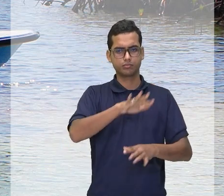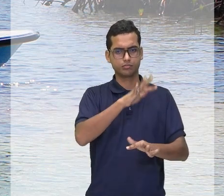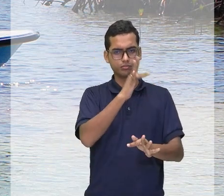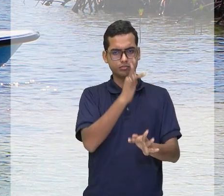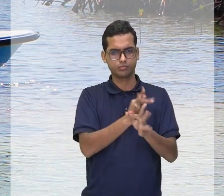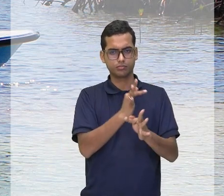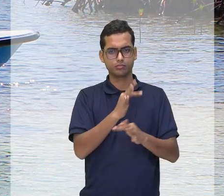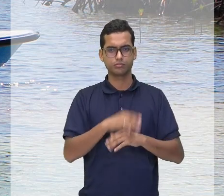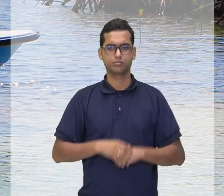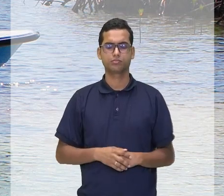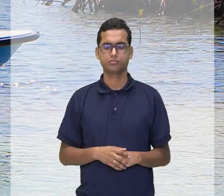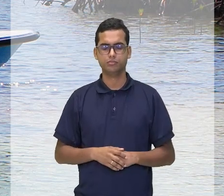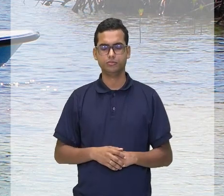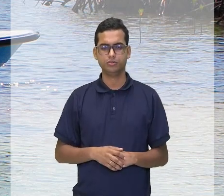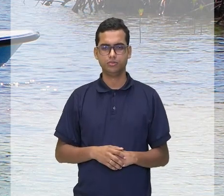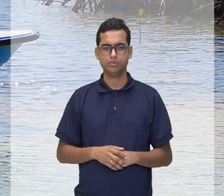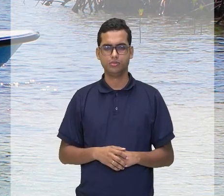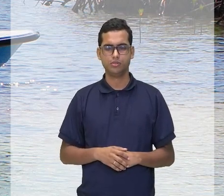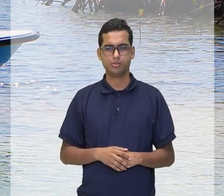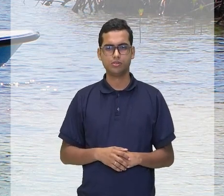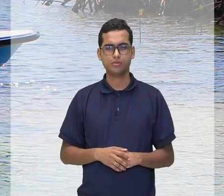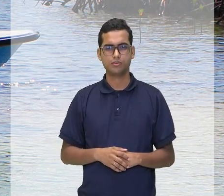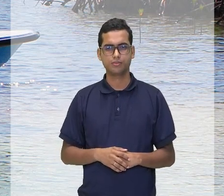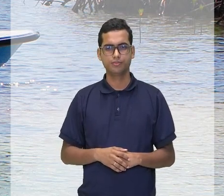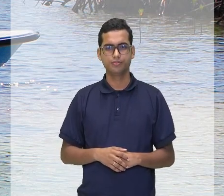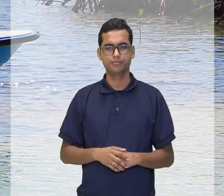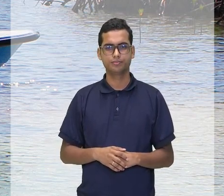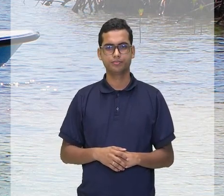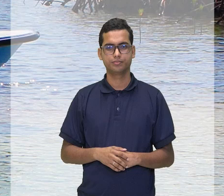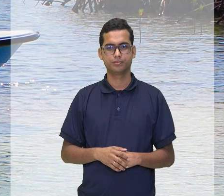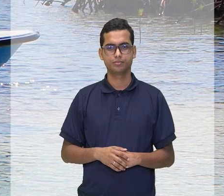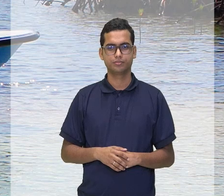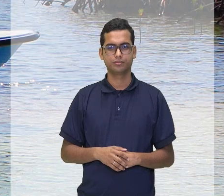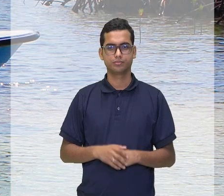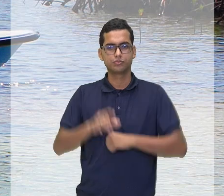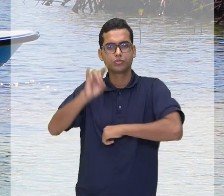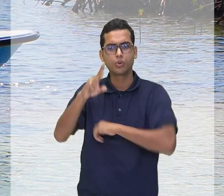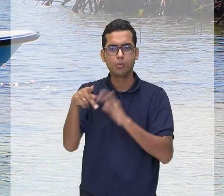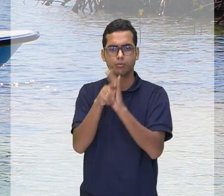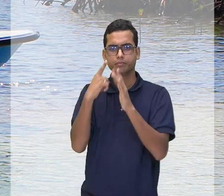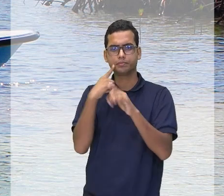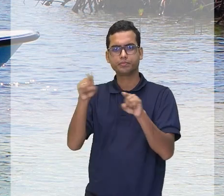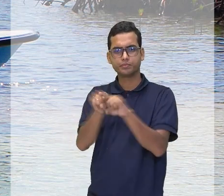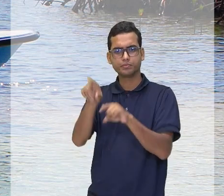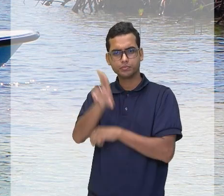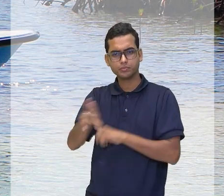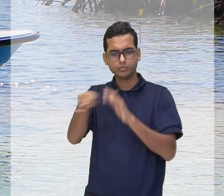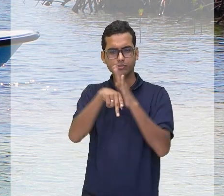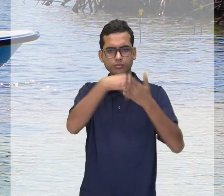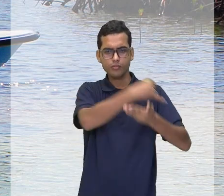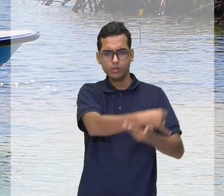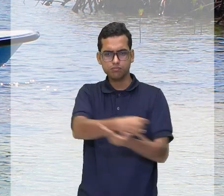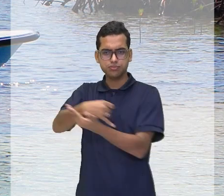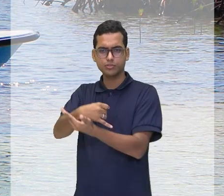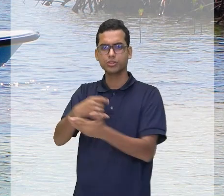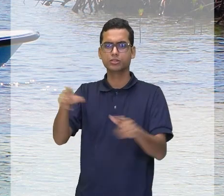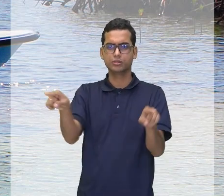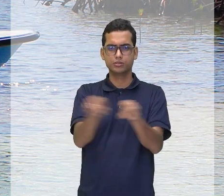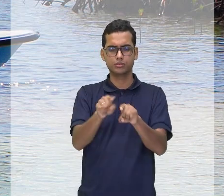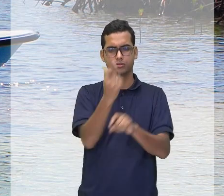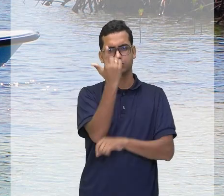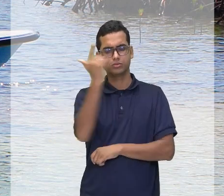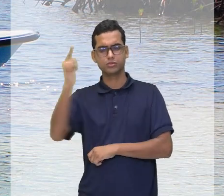no funcionamento de rabetas, mas também em outros,